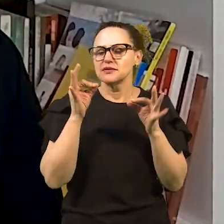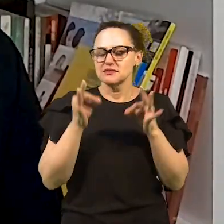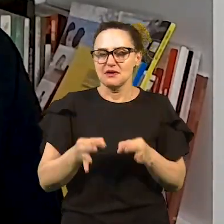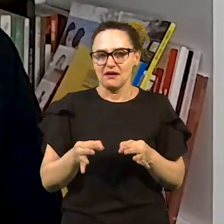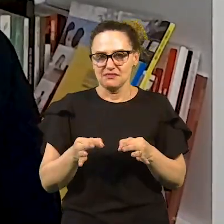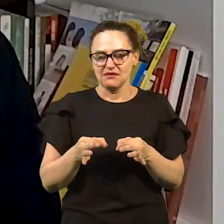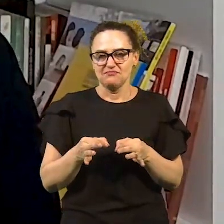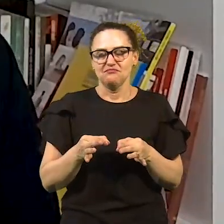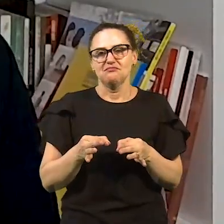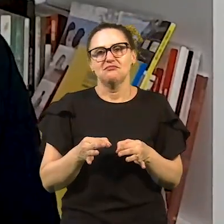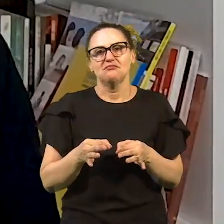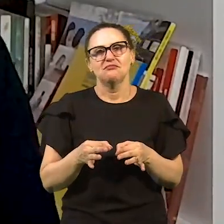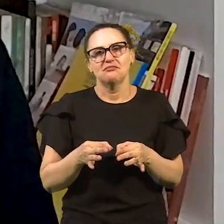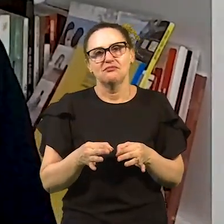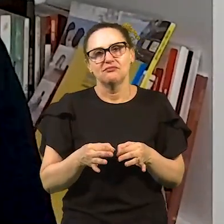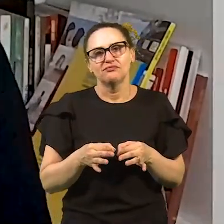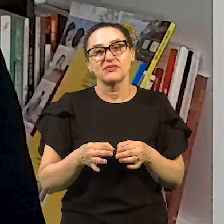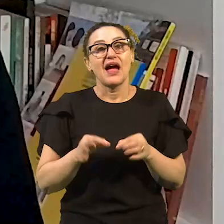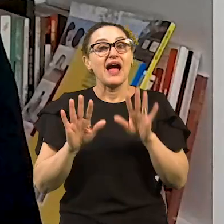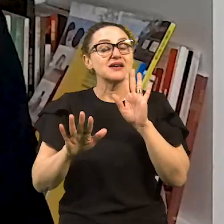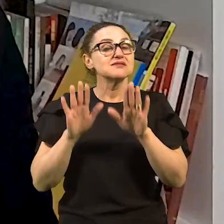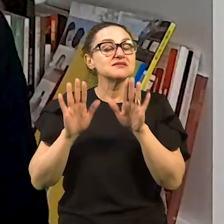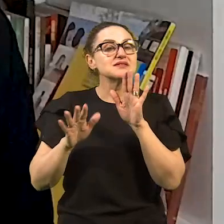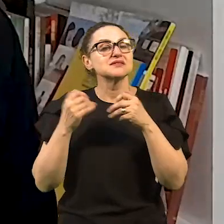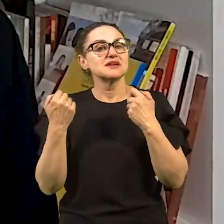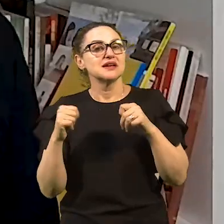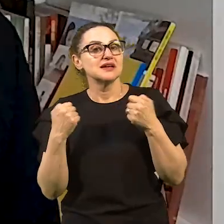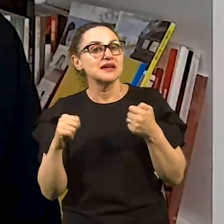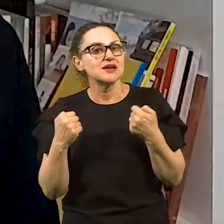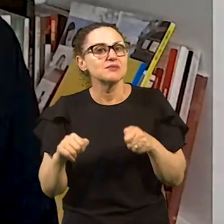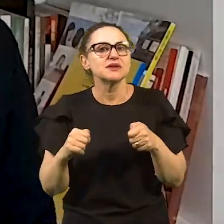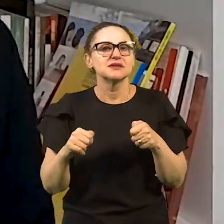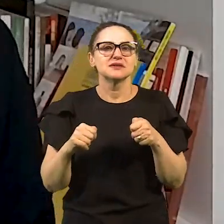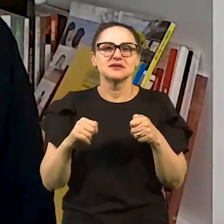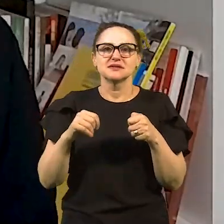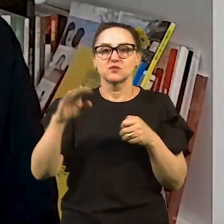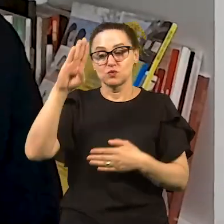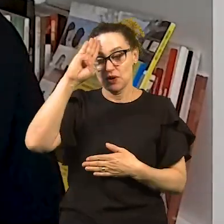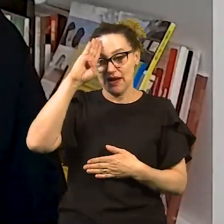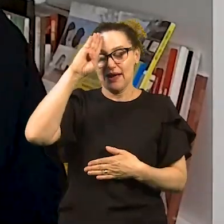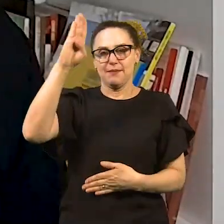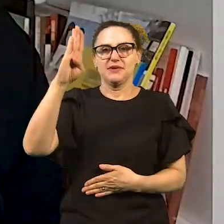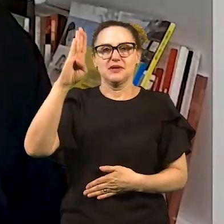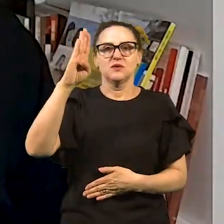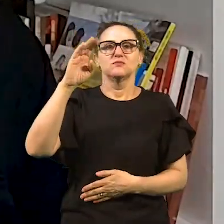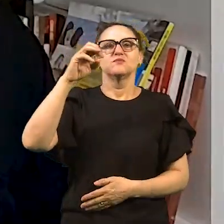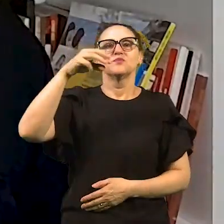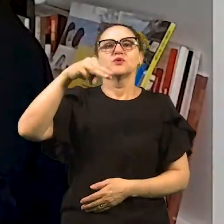né? Então, muitas vezes ele precisa agir, por exemplo, como um capitão do mato, né?